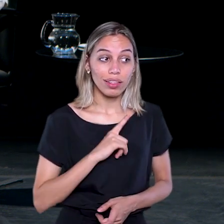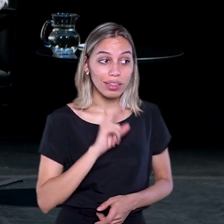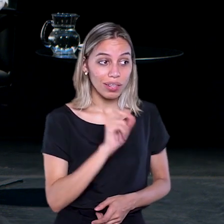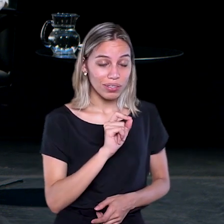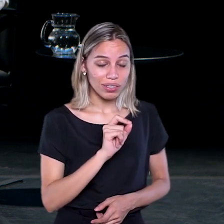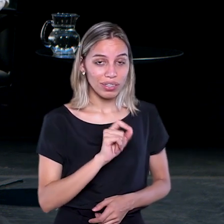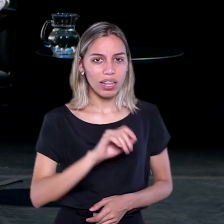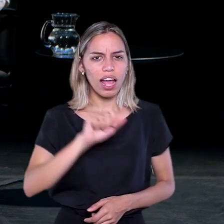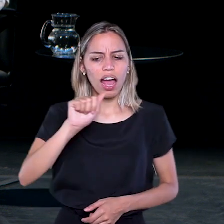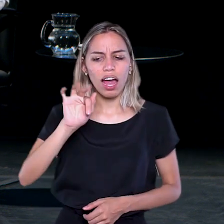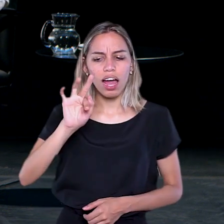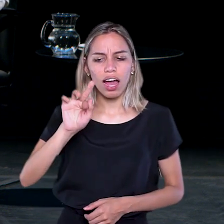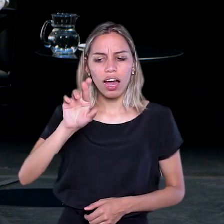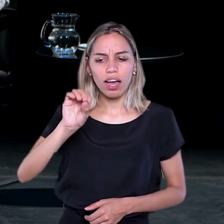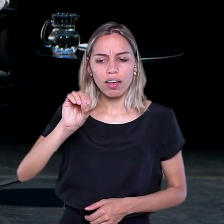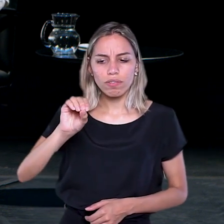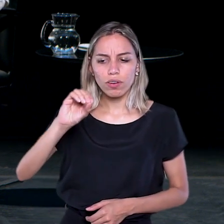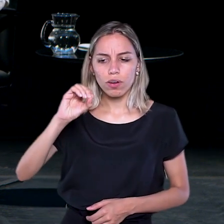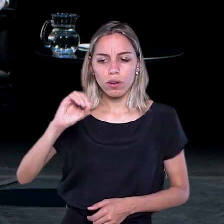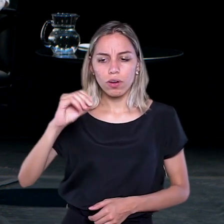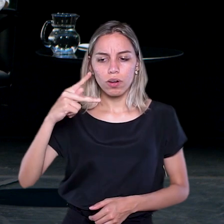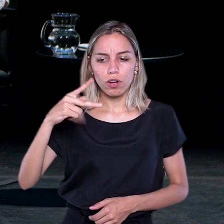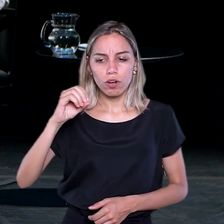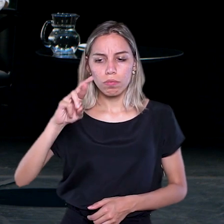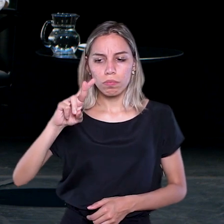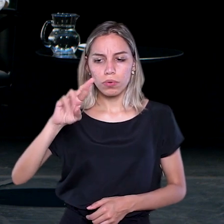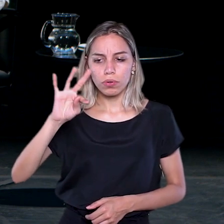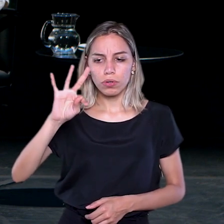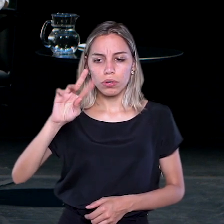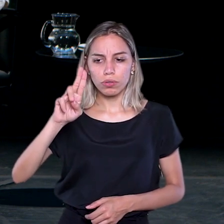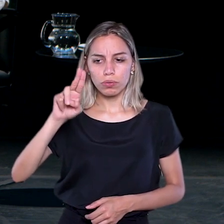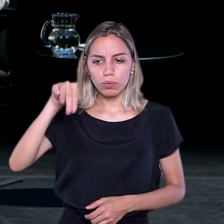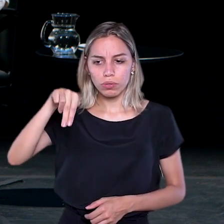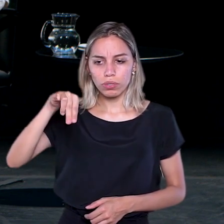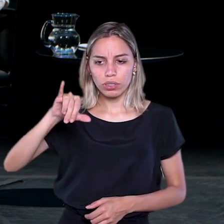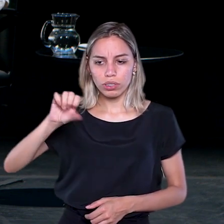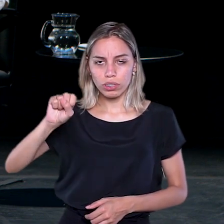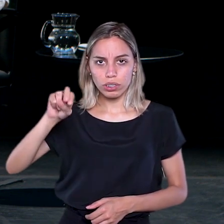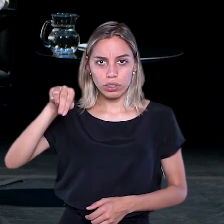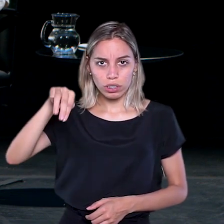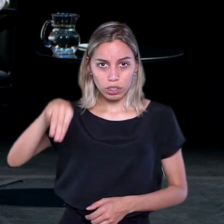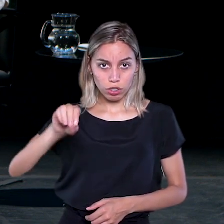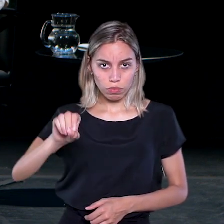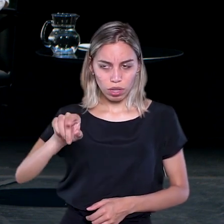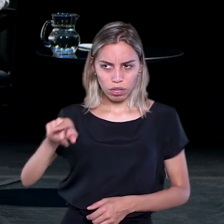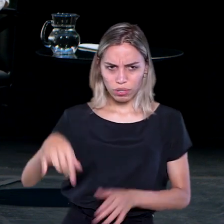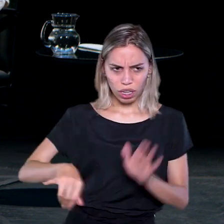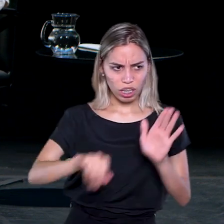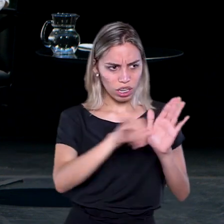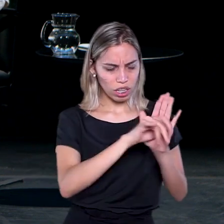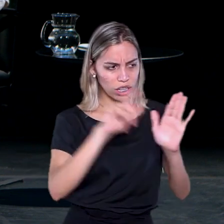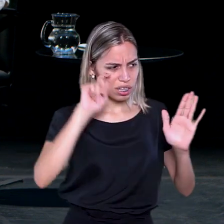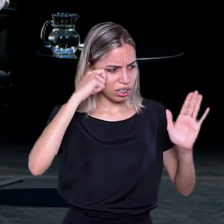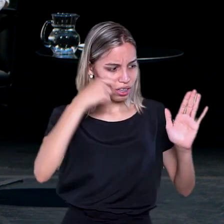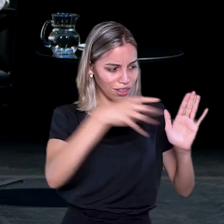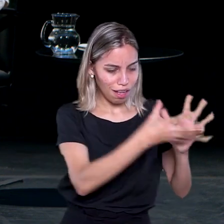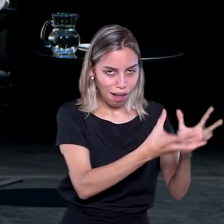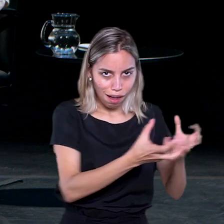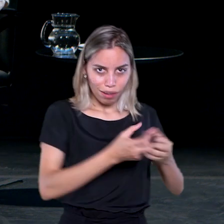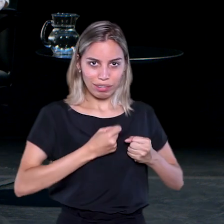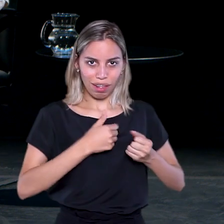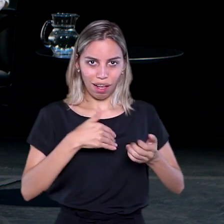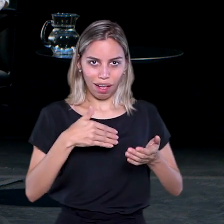do afro-oportunismo, ou afroconveniência, ou apropriação racial, como eu digo. Eu me aproprio daquela identidade racial enquanto me